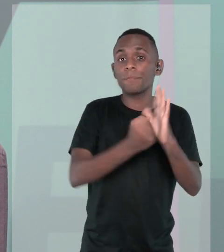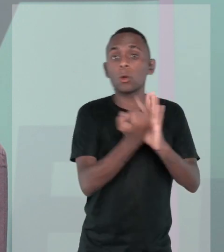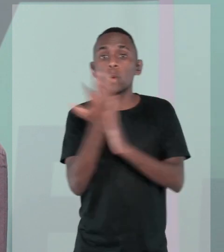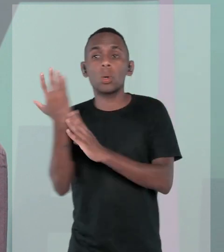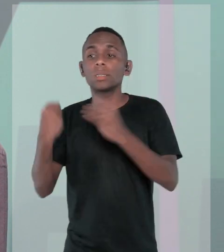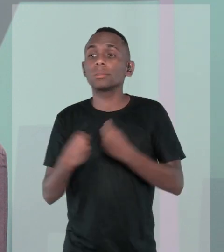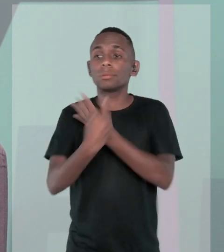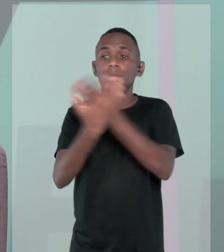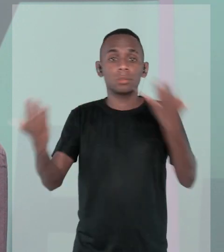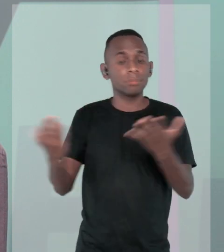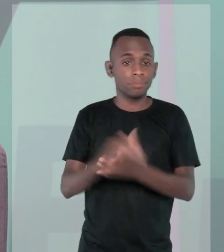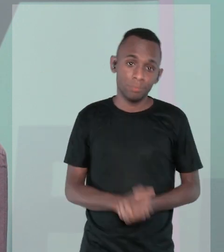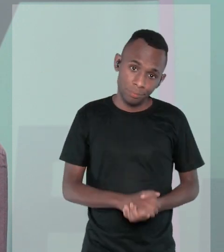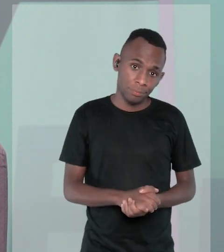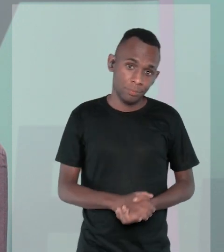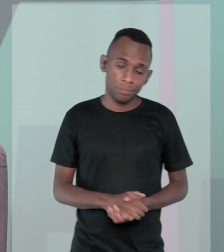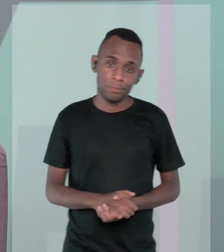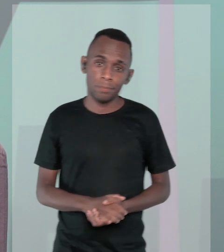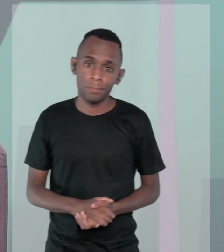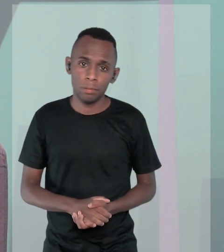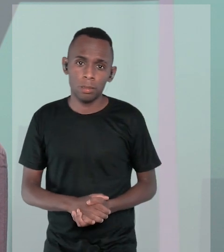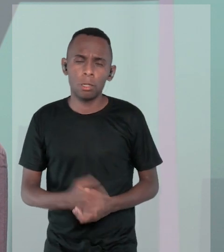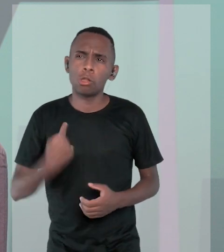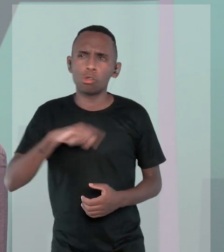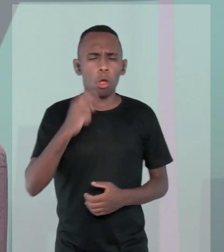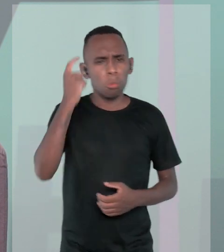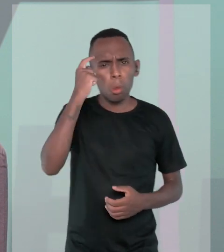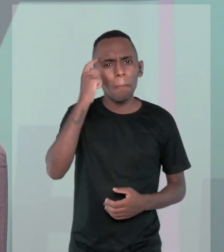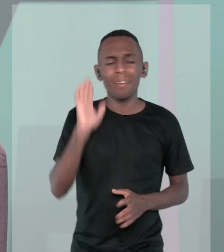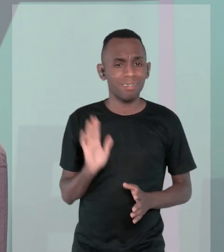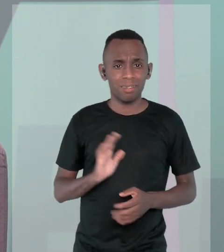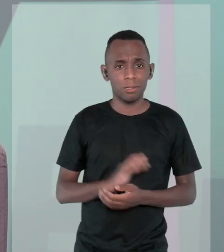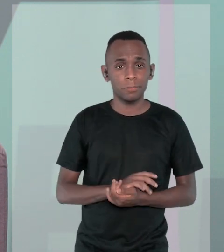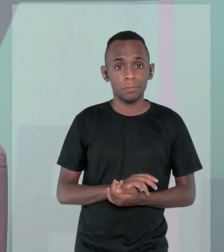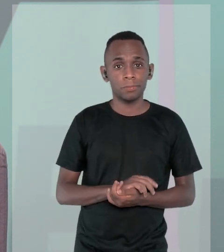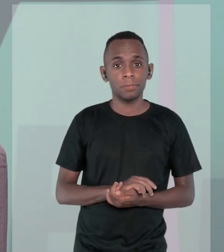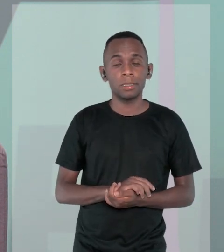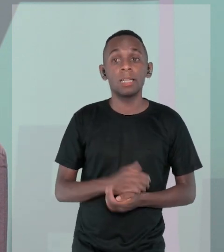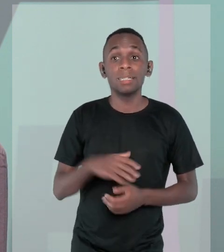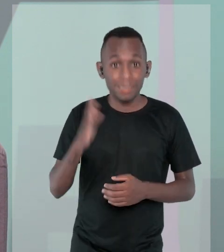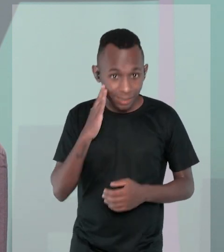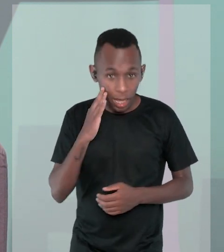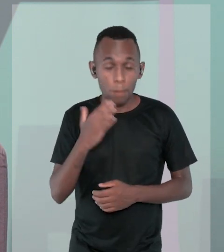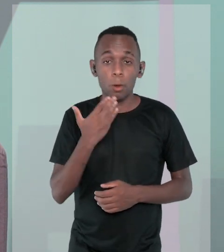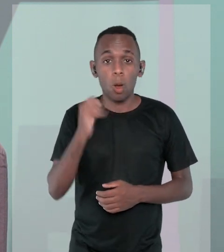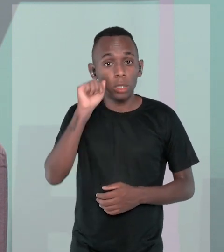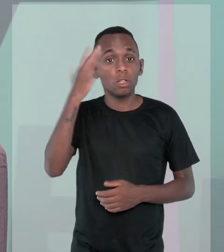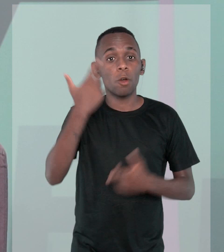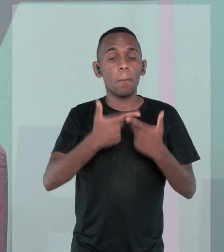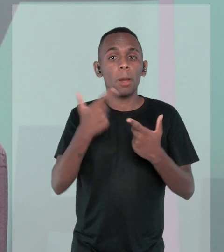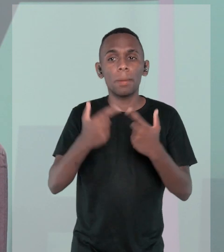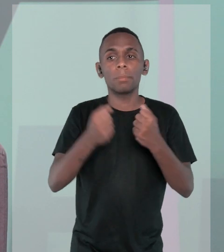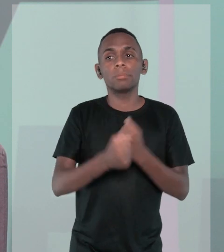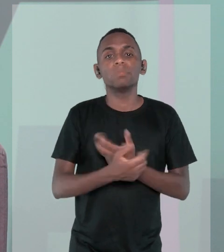quantos folhetos por minuto? A gente não pensa isso quando a gente vai criar. Aí sabe qual que é a solução que a gente tem? A gente